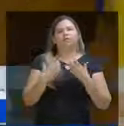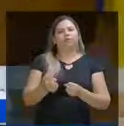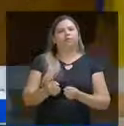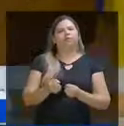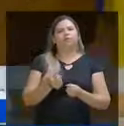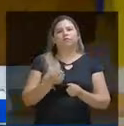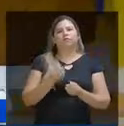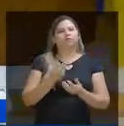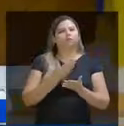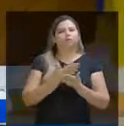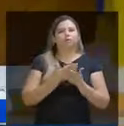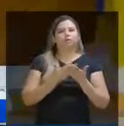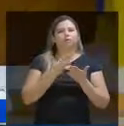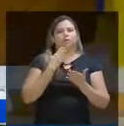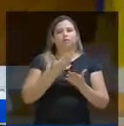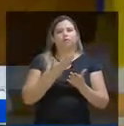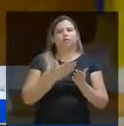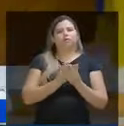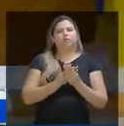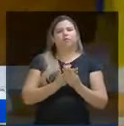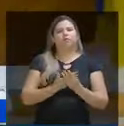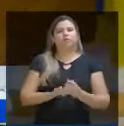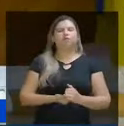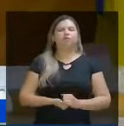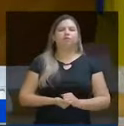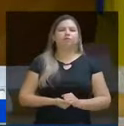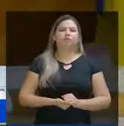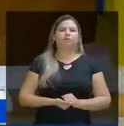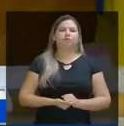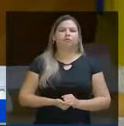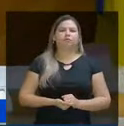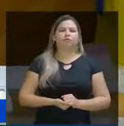voto. Foco no desembargador Carmo Antônio.